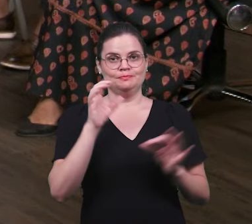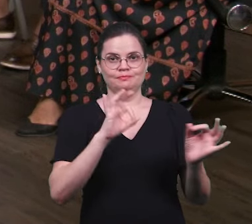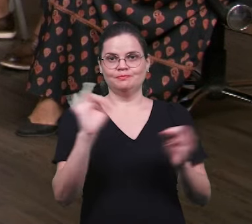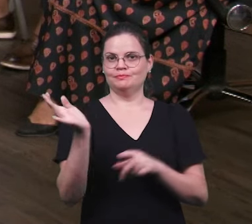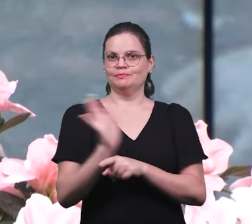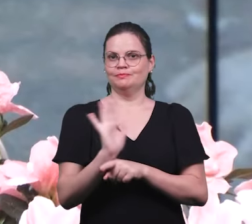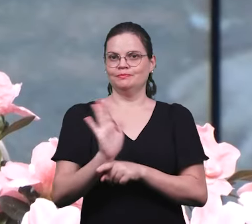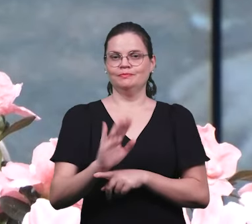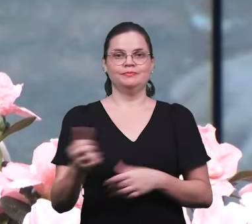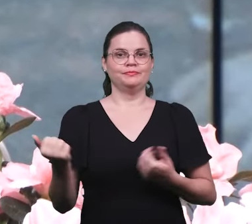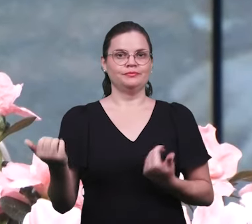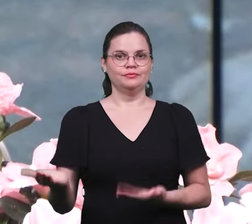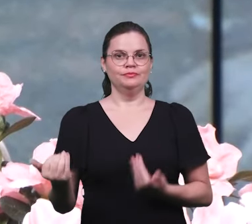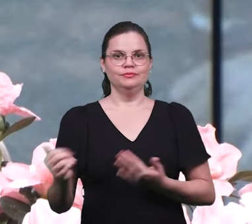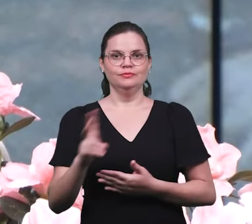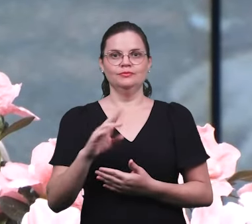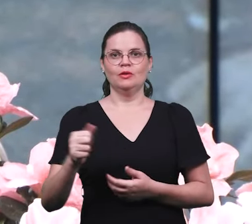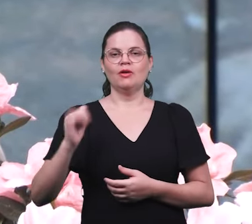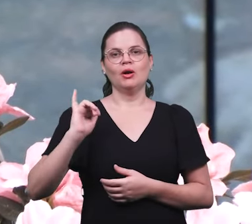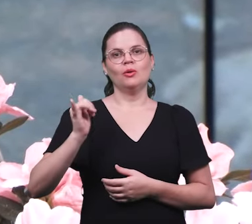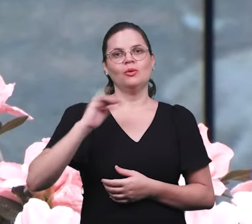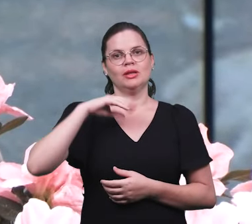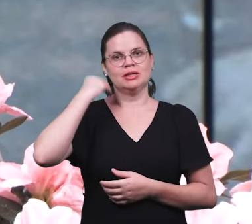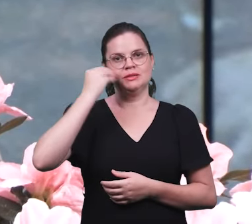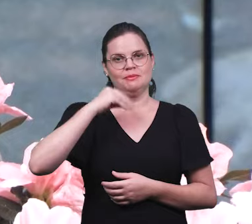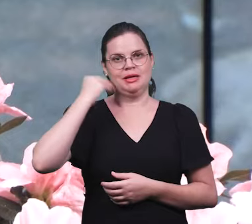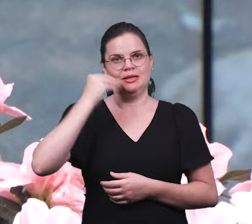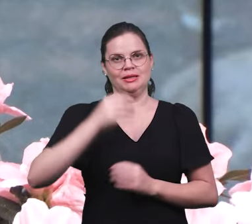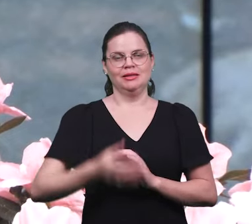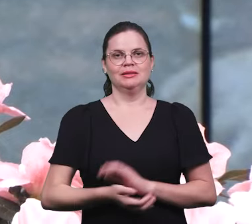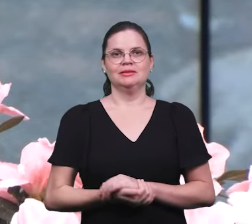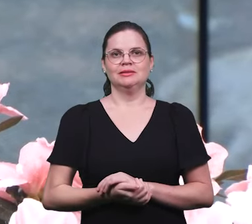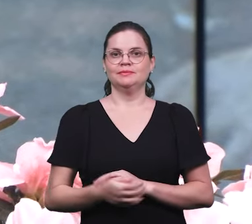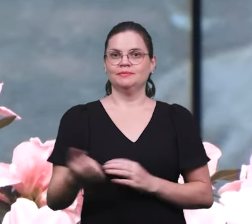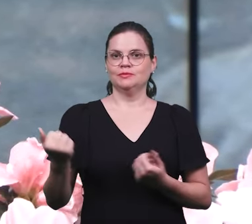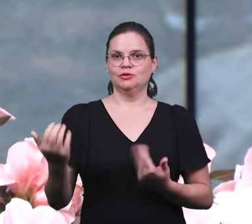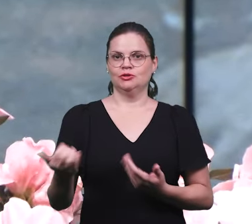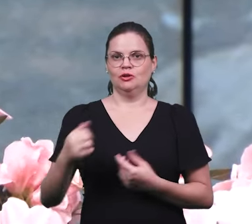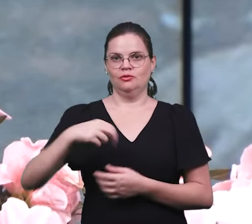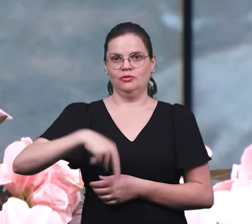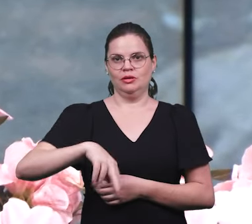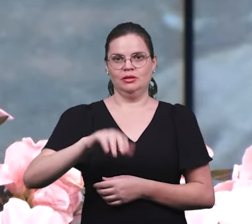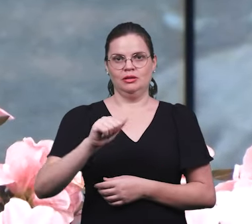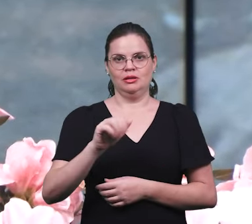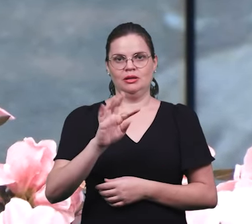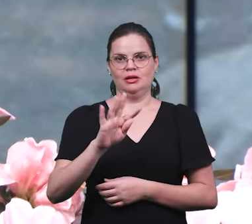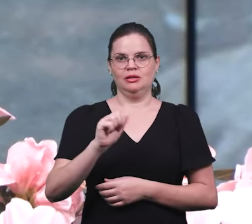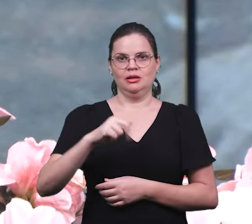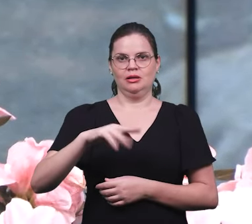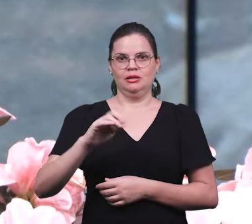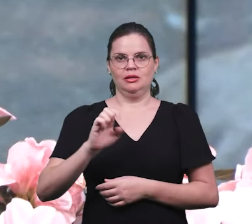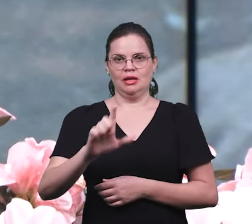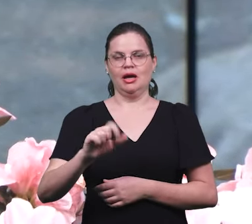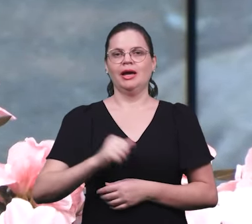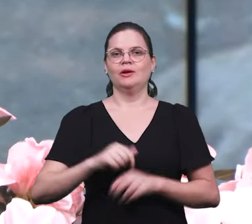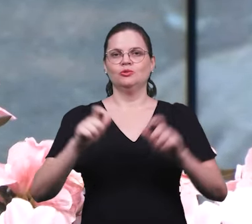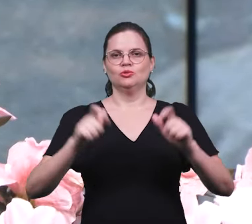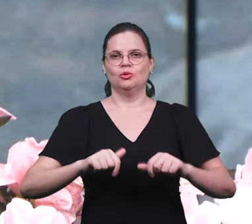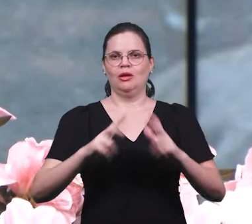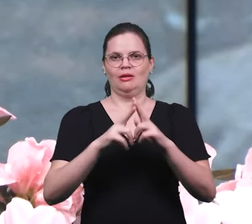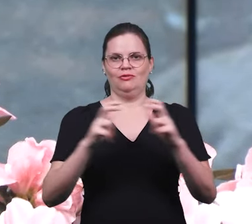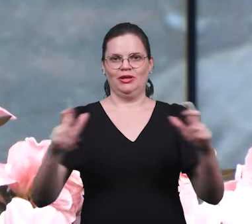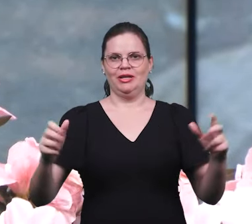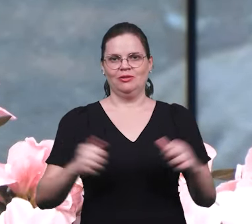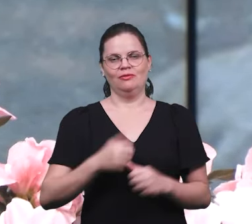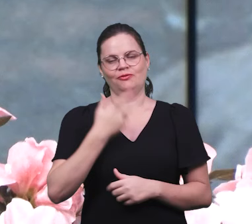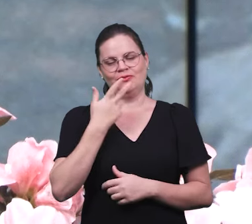um jovem e ele vai contar uma experiência para nós. É o jovem Natanael Lucas, de Florianópolis, Santa